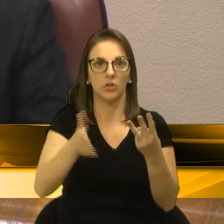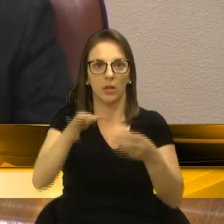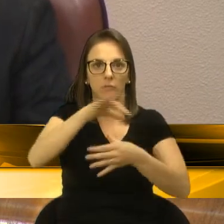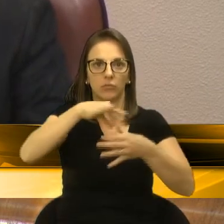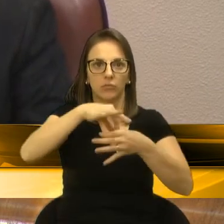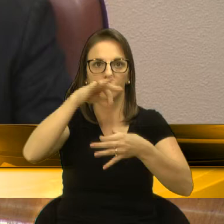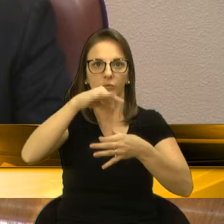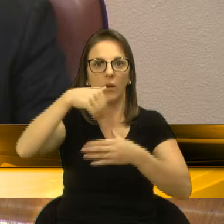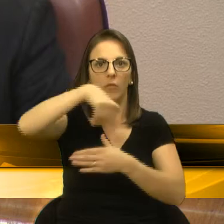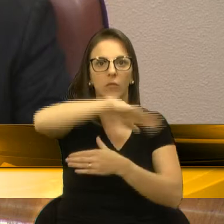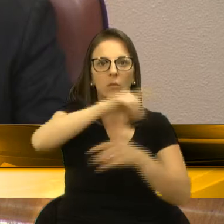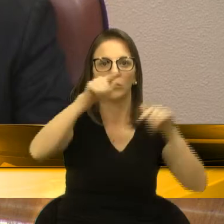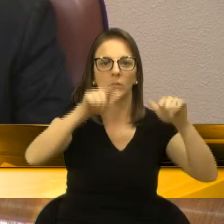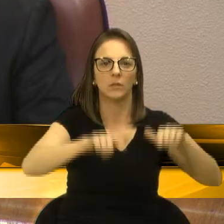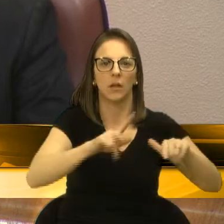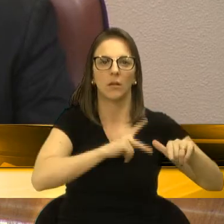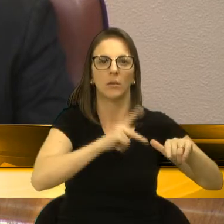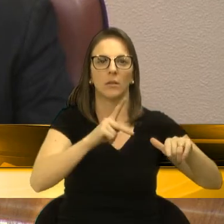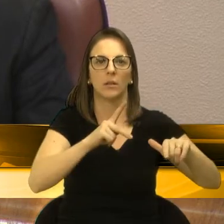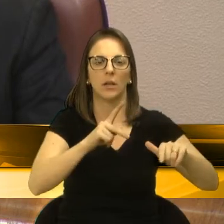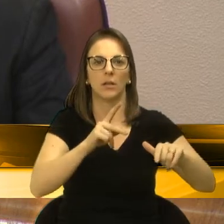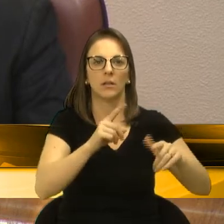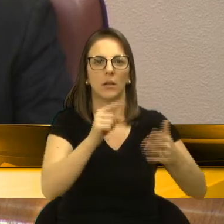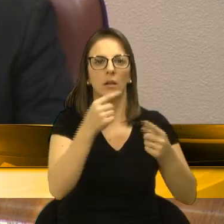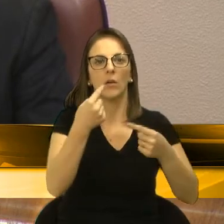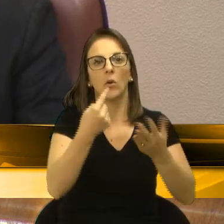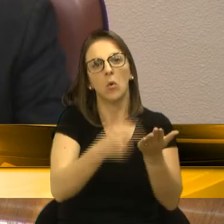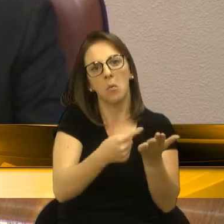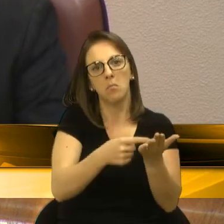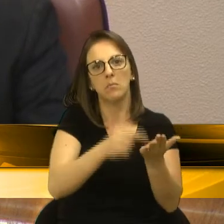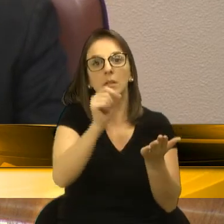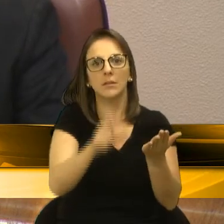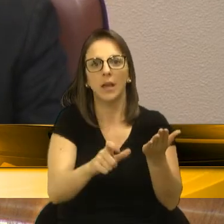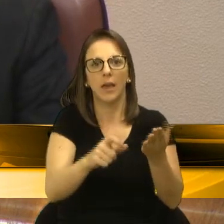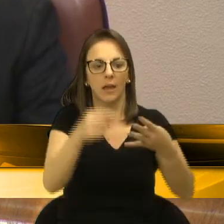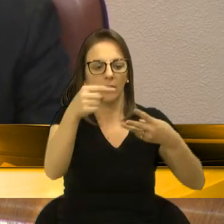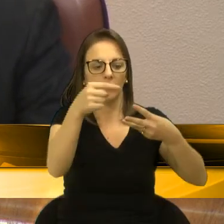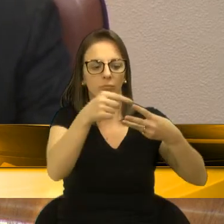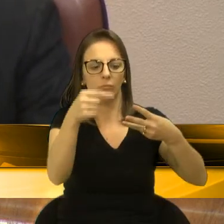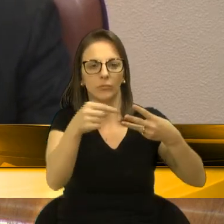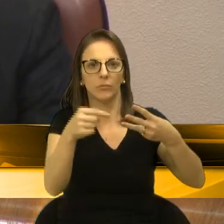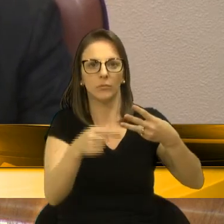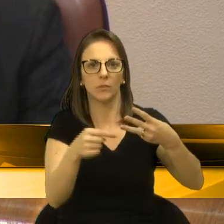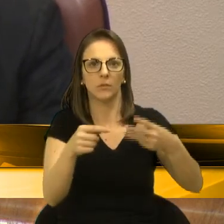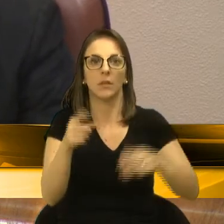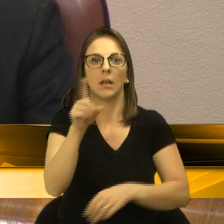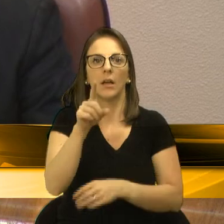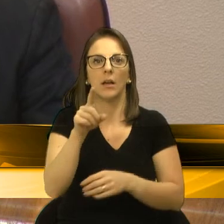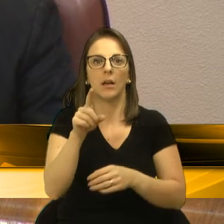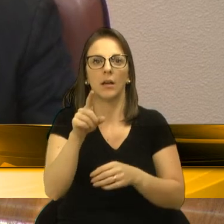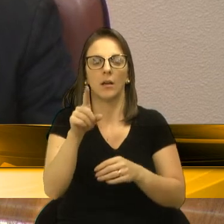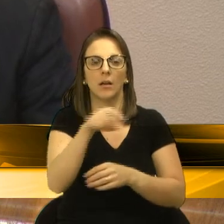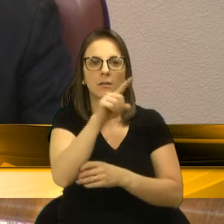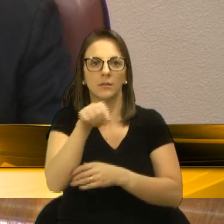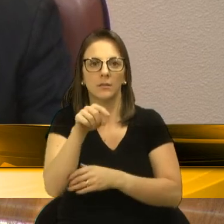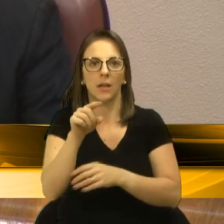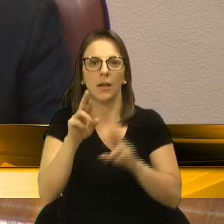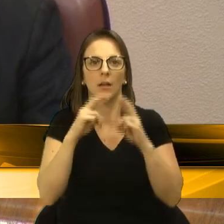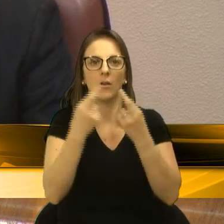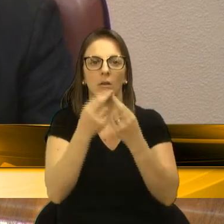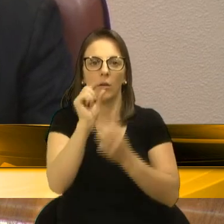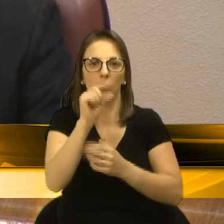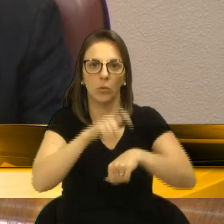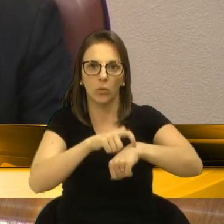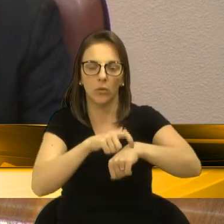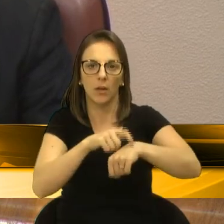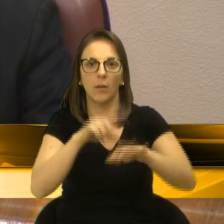da presidência para o acerto de quem será o presidente e o relator. Vamos suspender a sessão por alguns instantes, aguardando que eles retornem